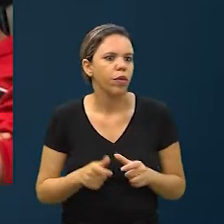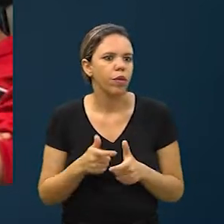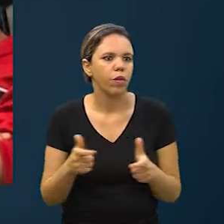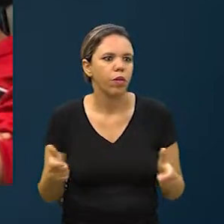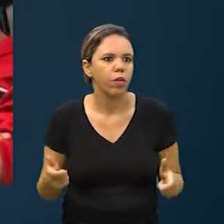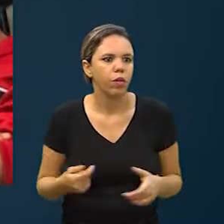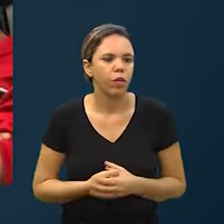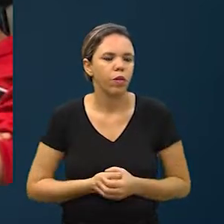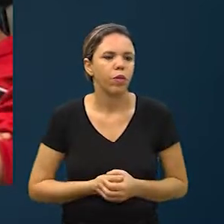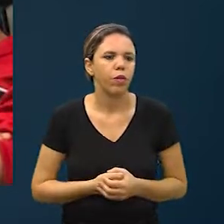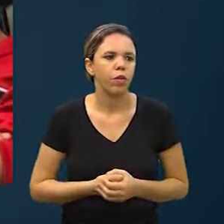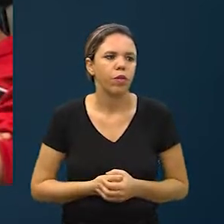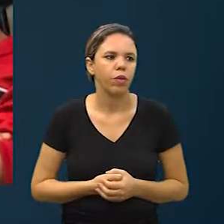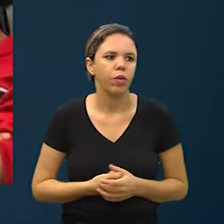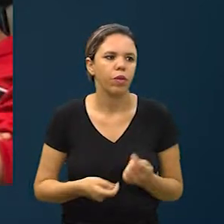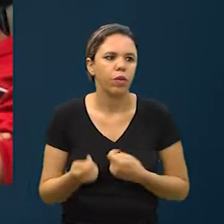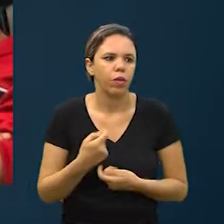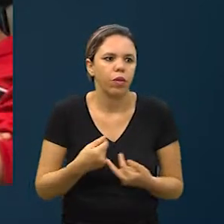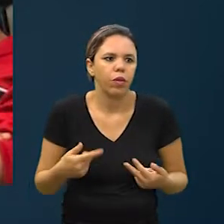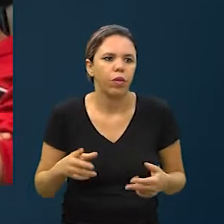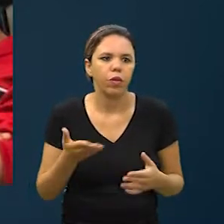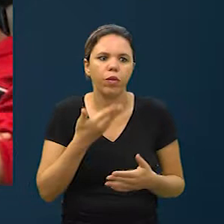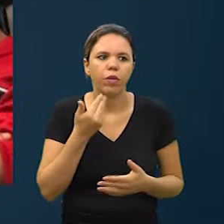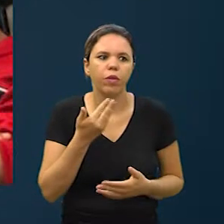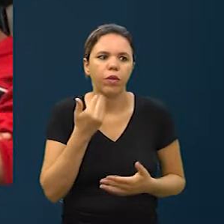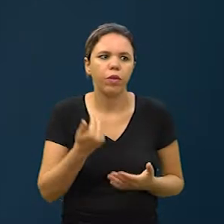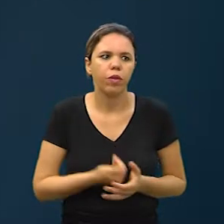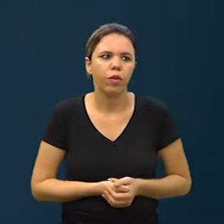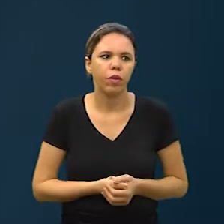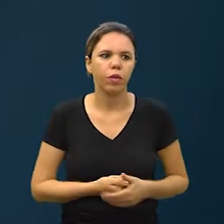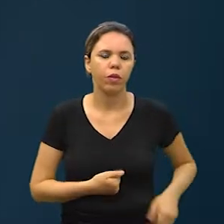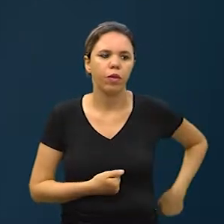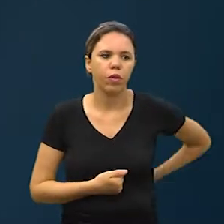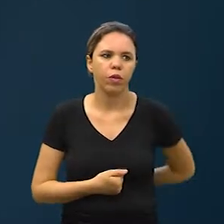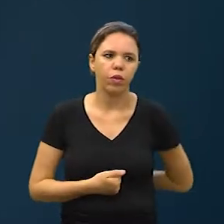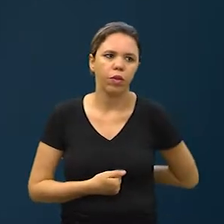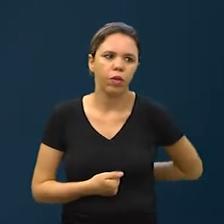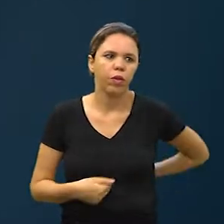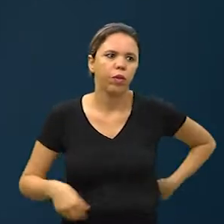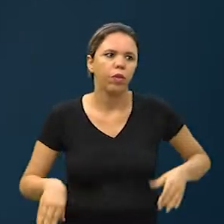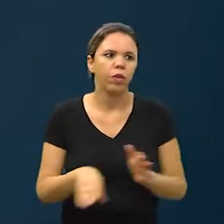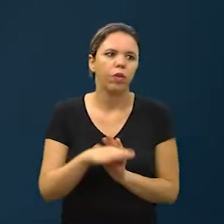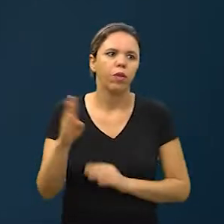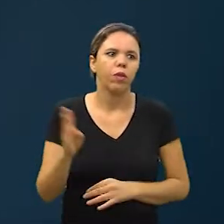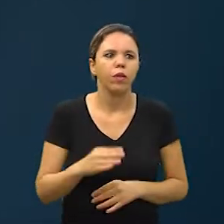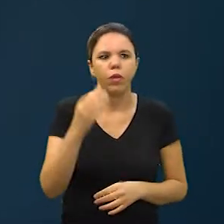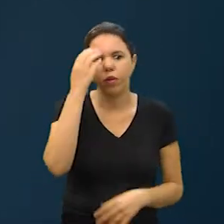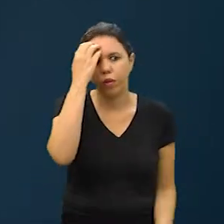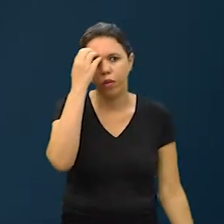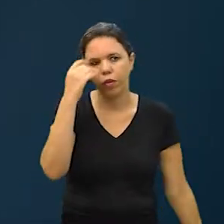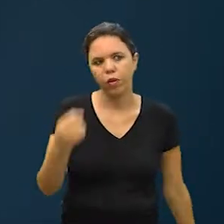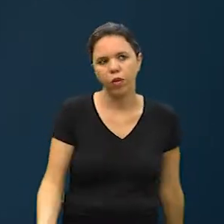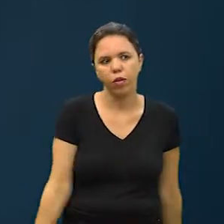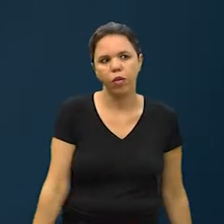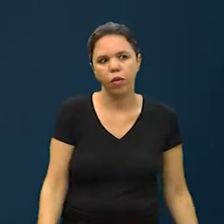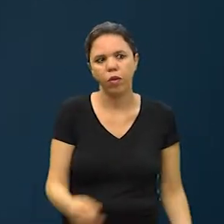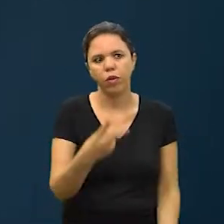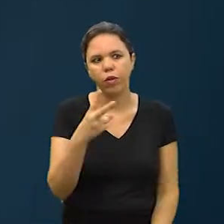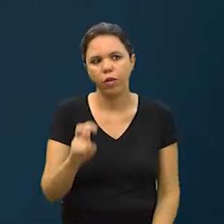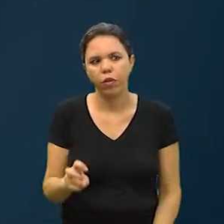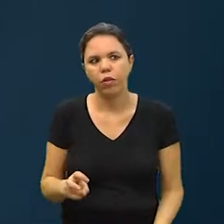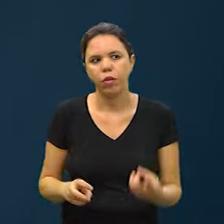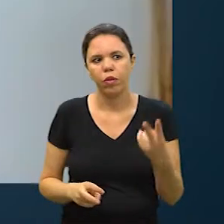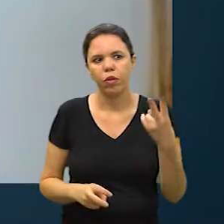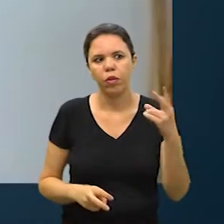a expansão e o fluxo de caixa, capital, tudo fica mais fácil. Então, eu cheguei aí no Brasil a ter mais ou menos